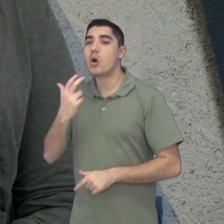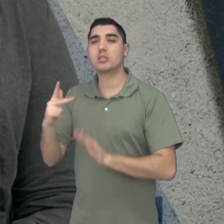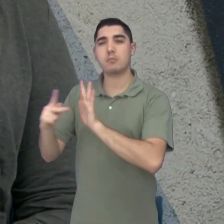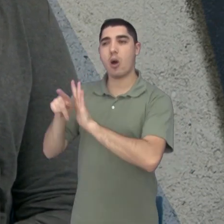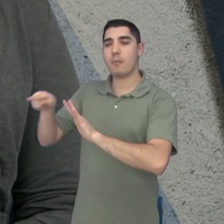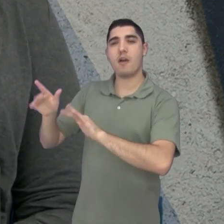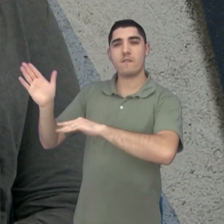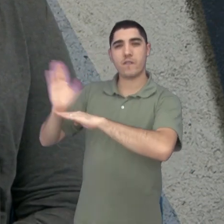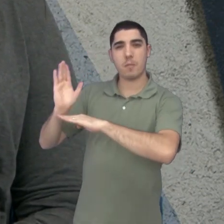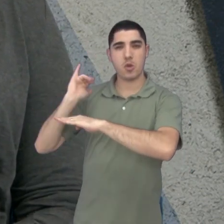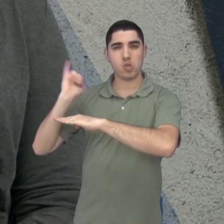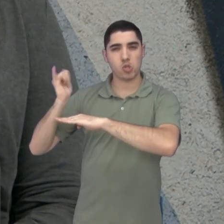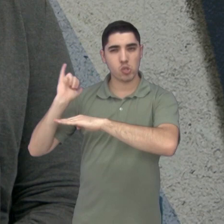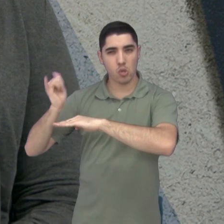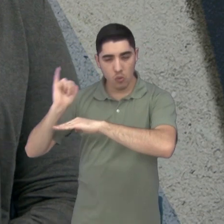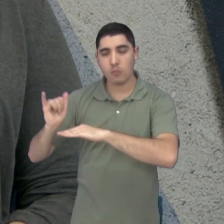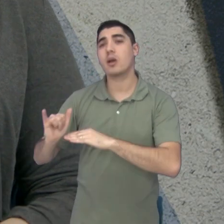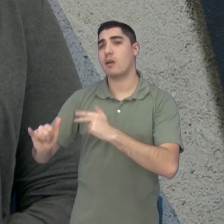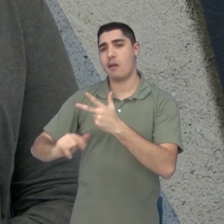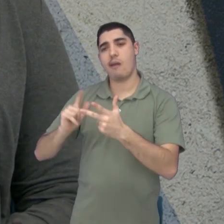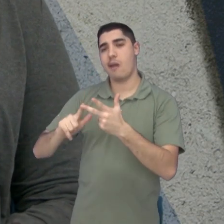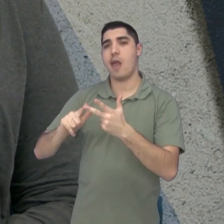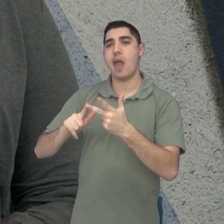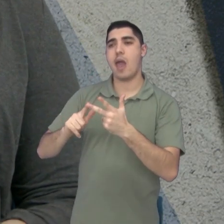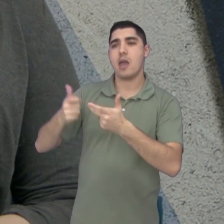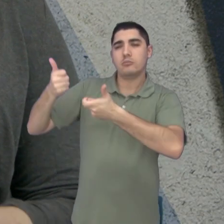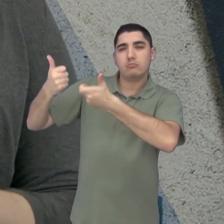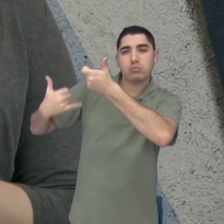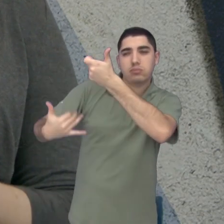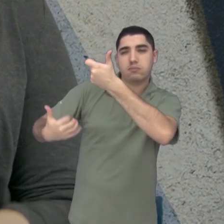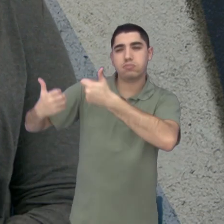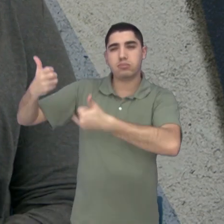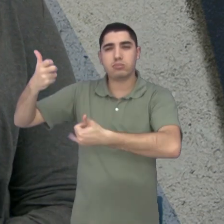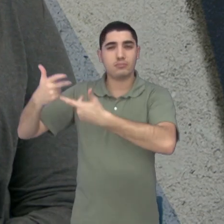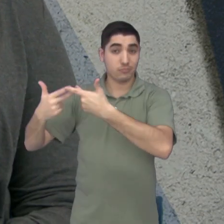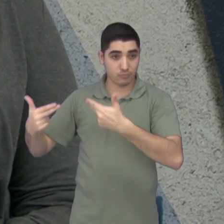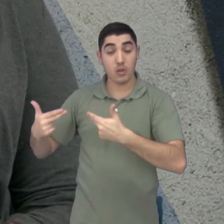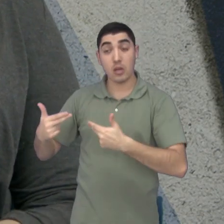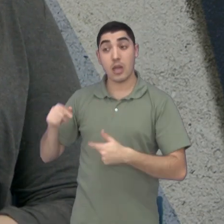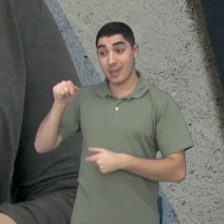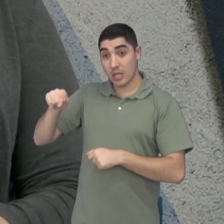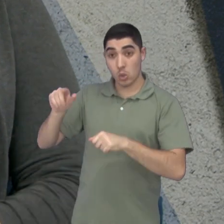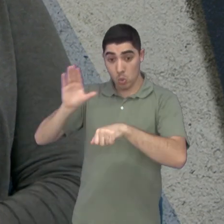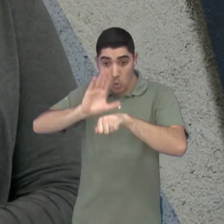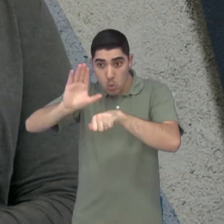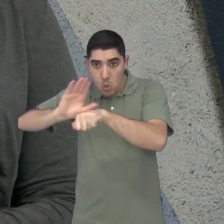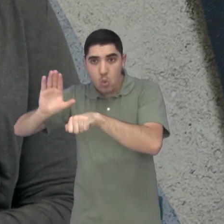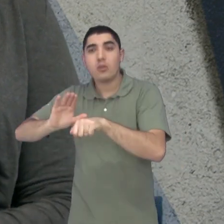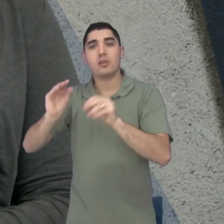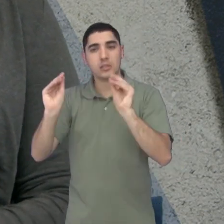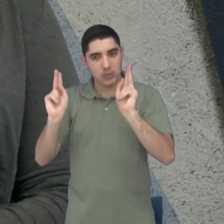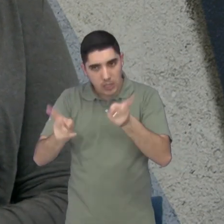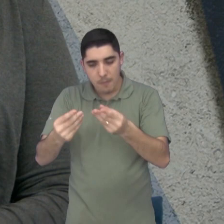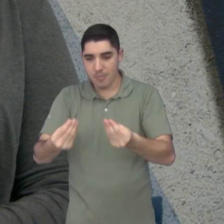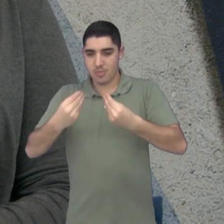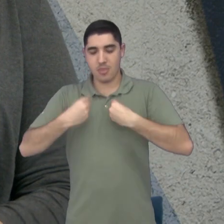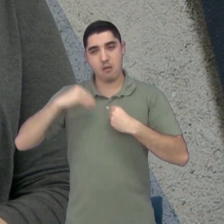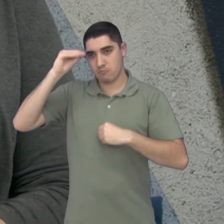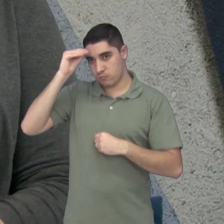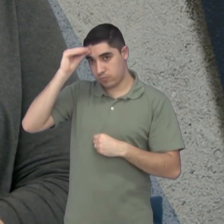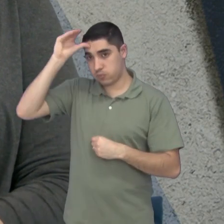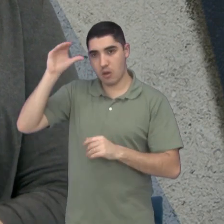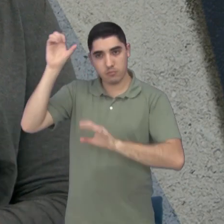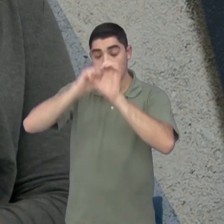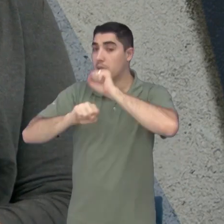de documentário ou narração. E todos esses cursos, eles acrescentam em alguma coisa. E também é sempre